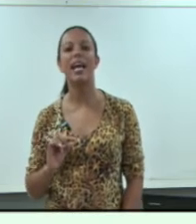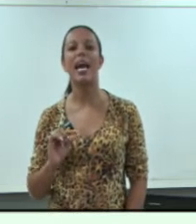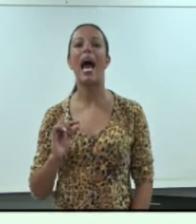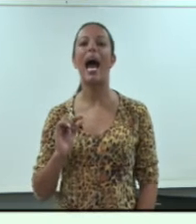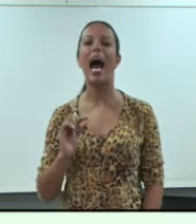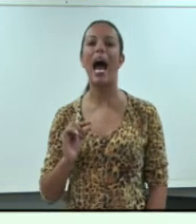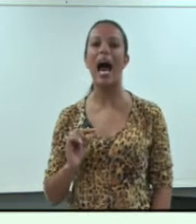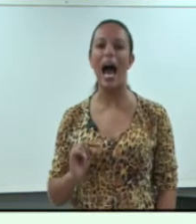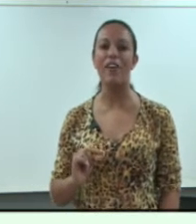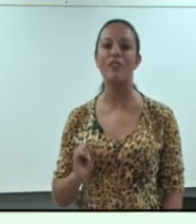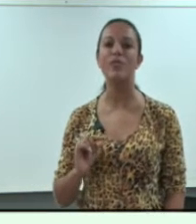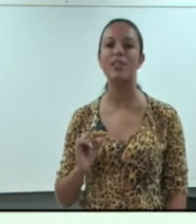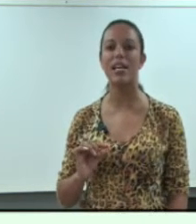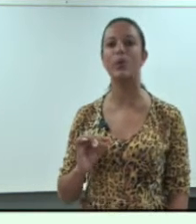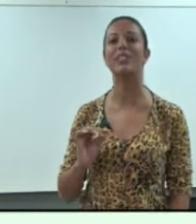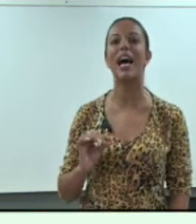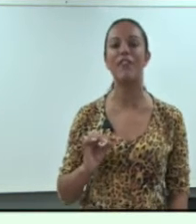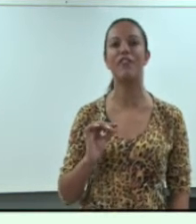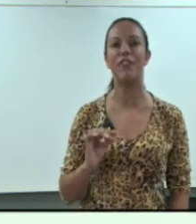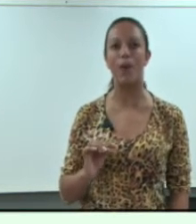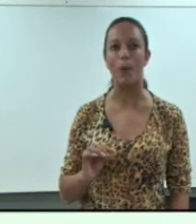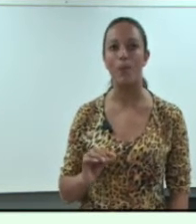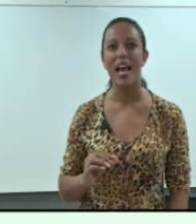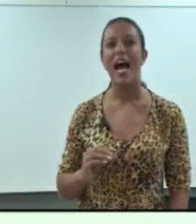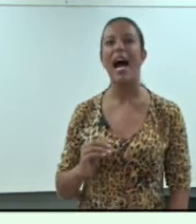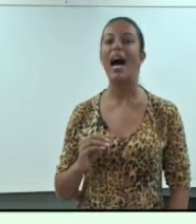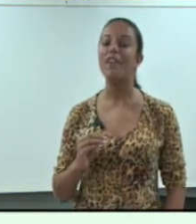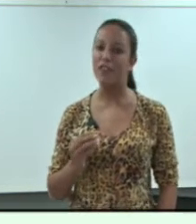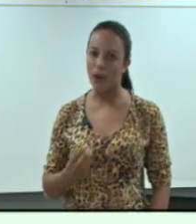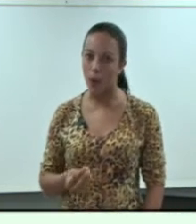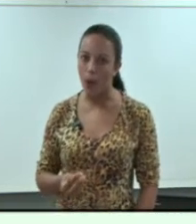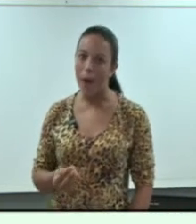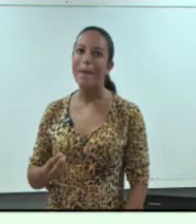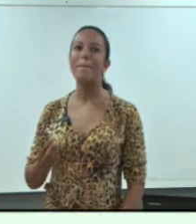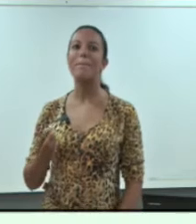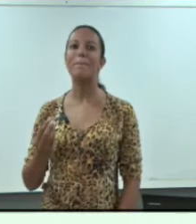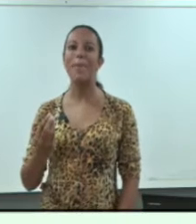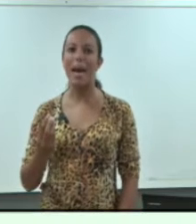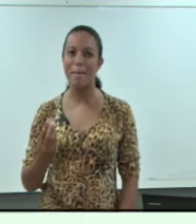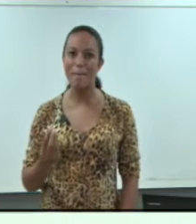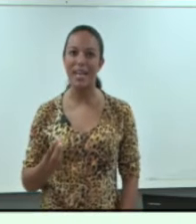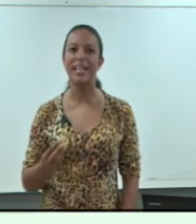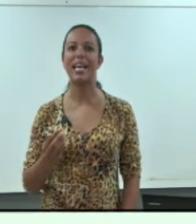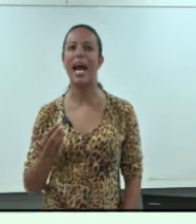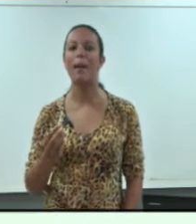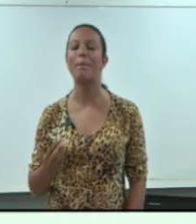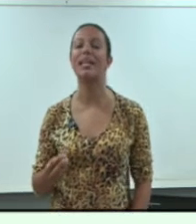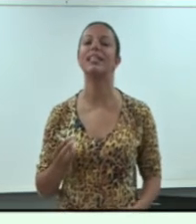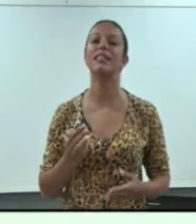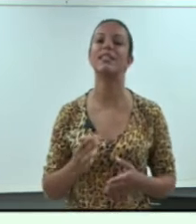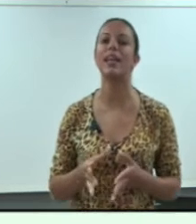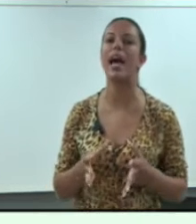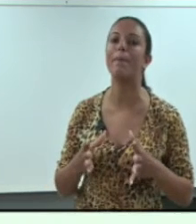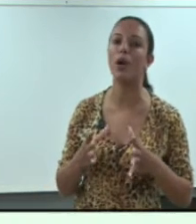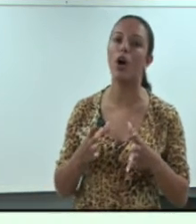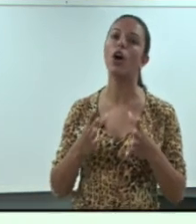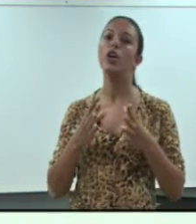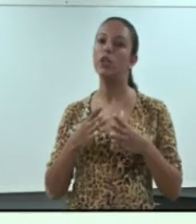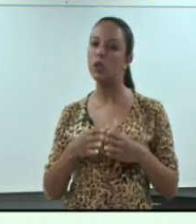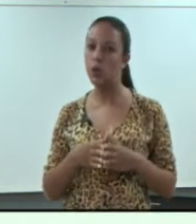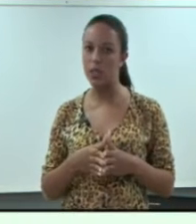agora entender a função da flor a flor permite que a planta